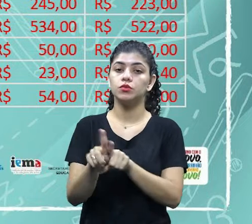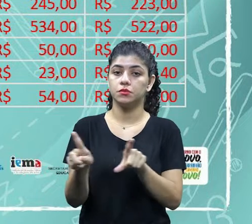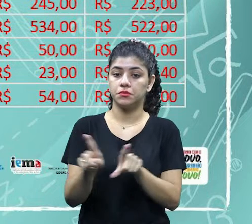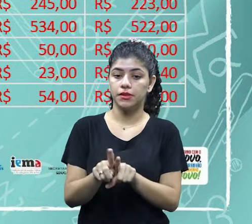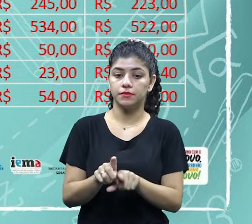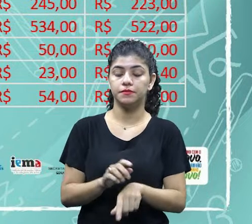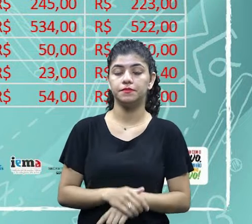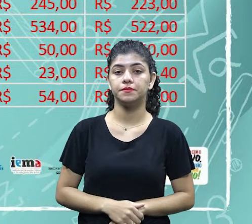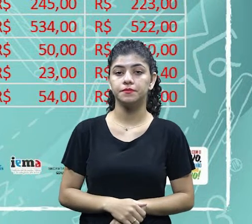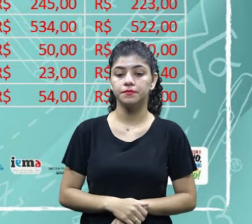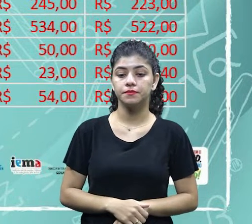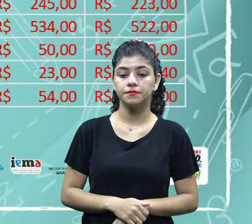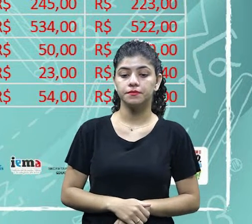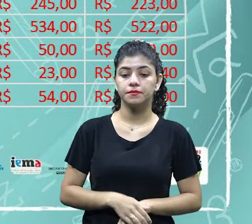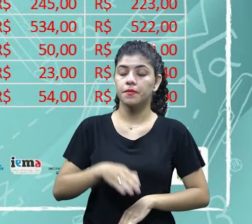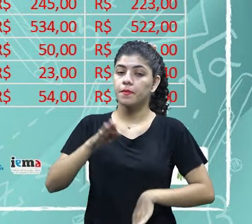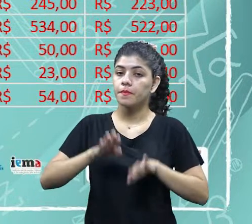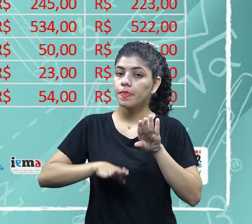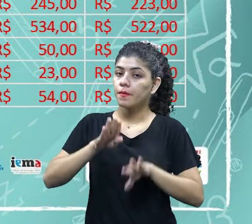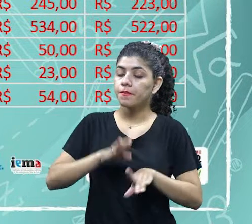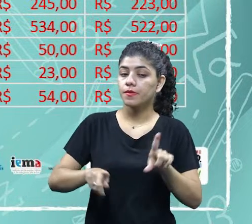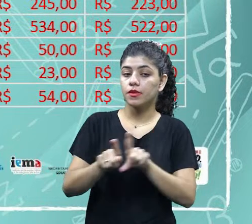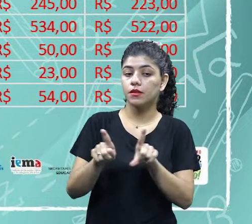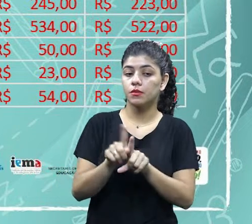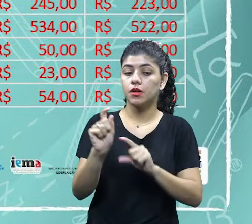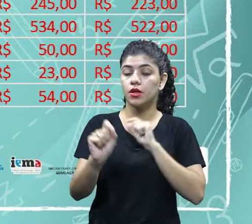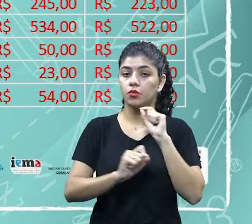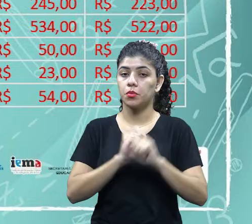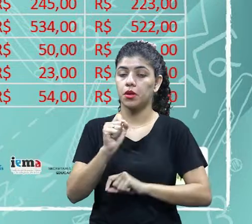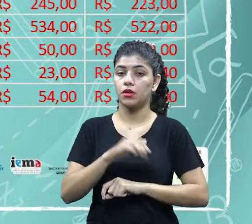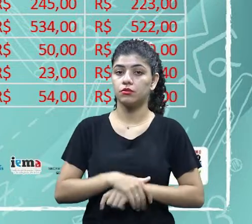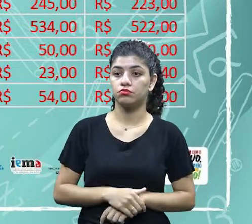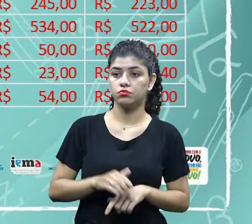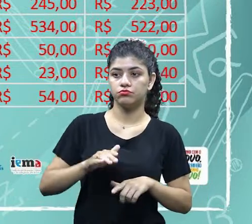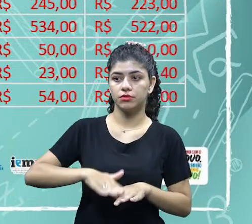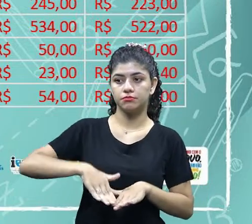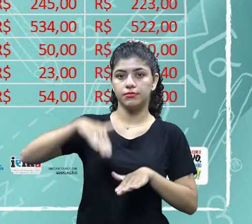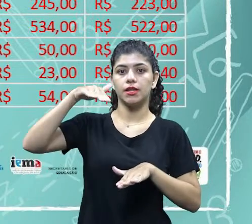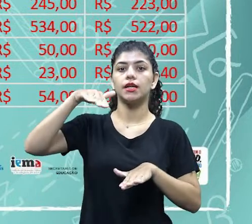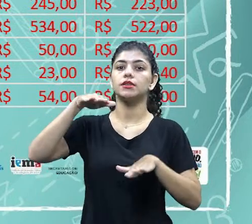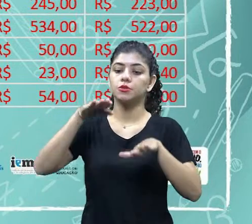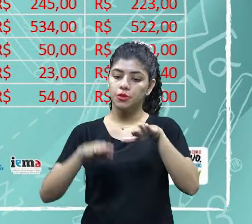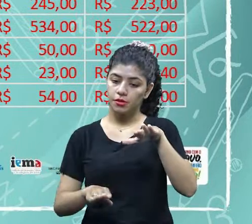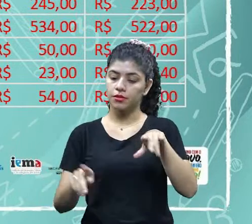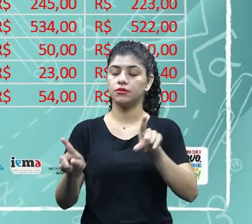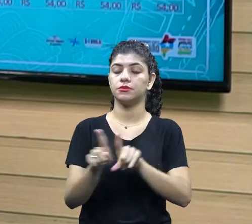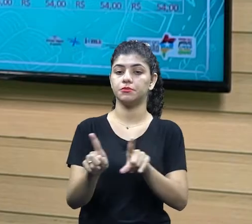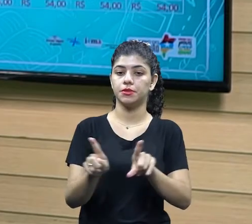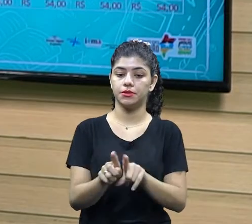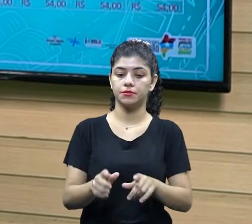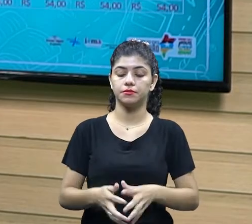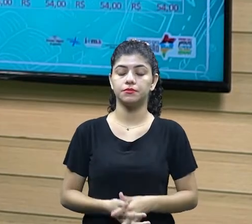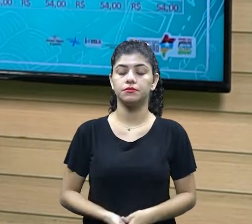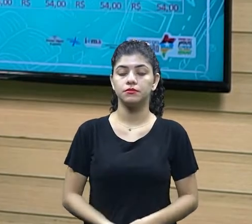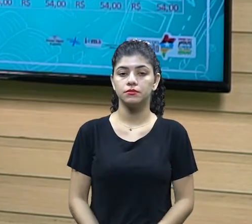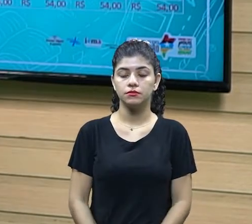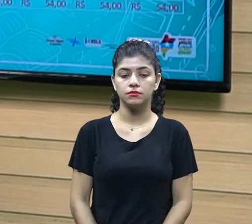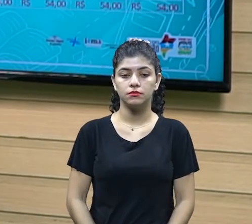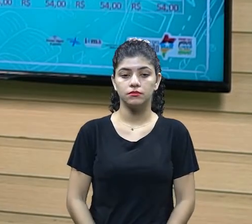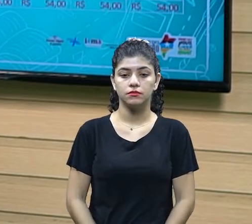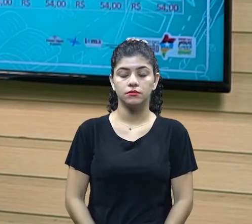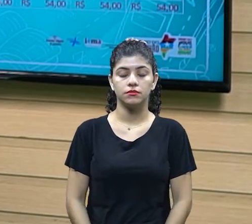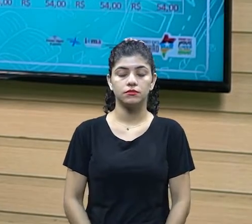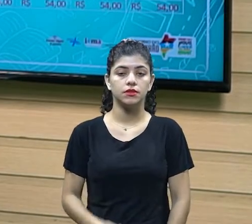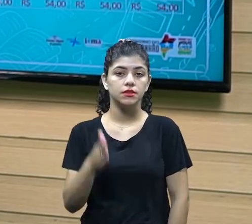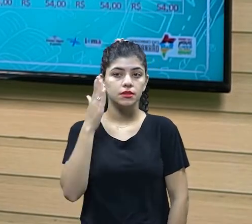certo? E essa variação de valor ela teve tanto para mais quanto para menos. E aí nós podemos